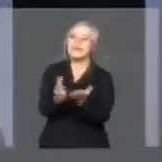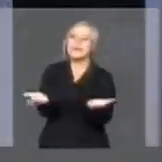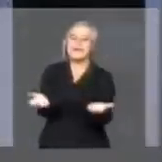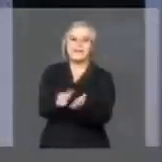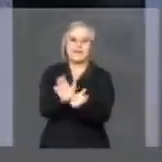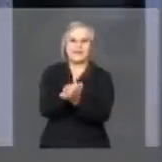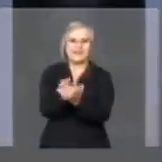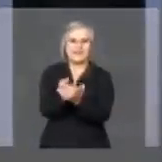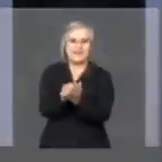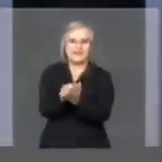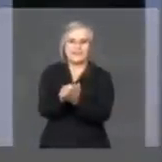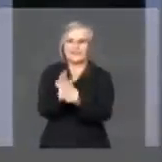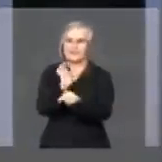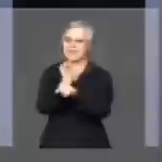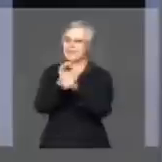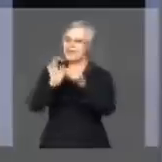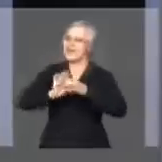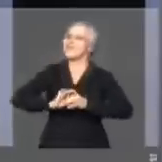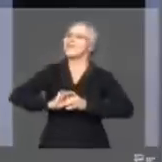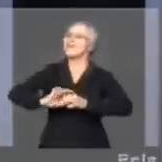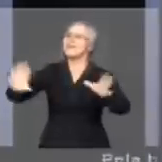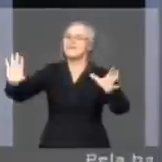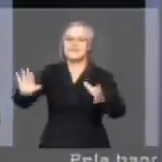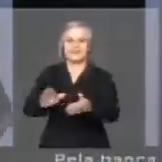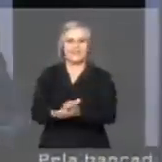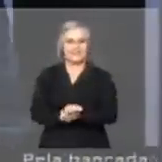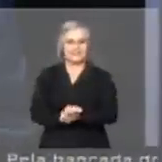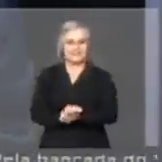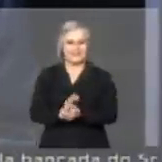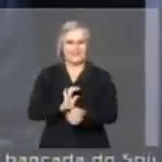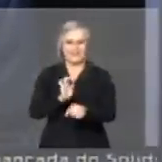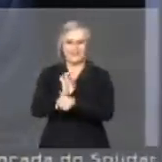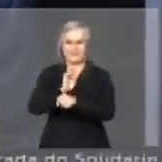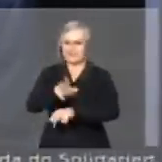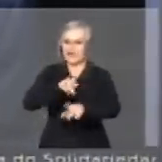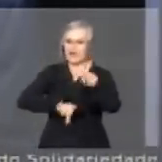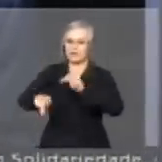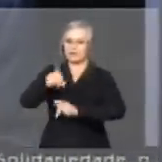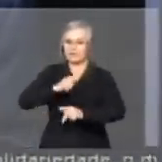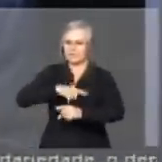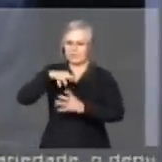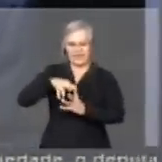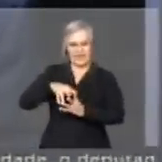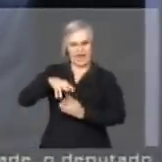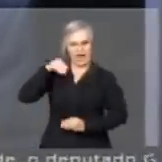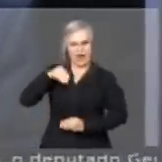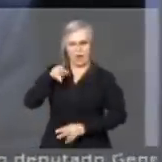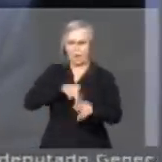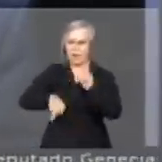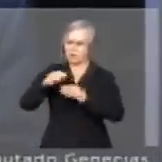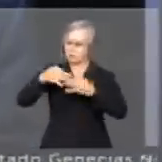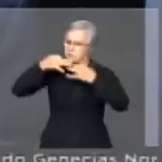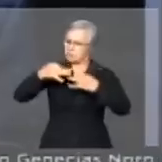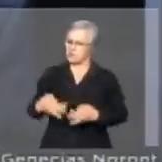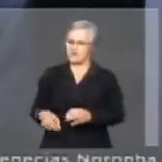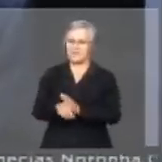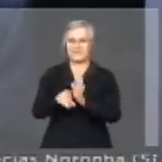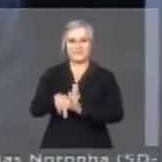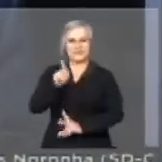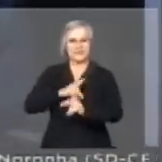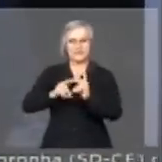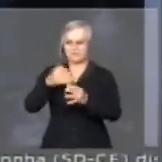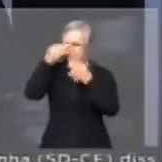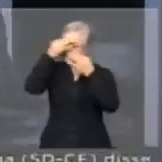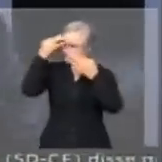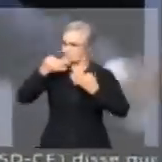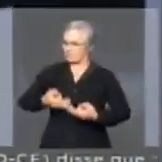Pernambuco, Estado da Liberdade. Estado de um povo que tem alma, de um povo decente, de um povo